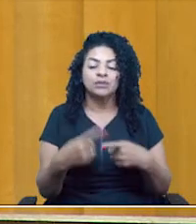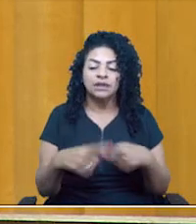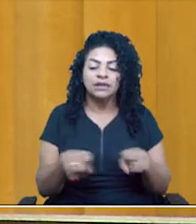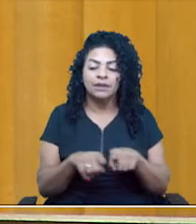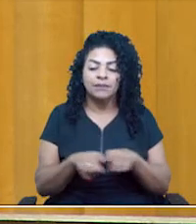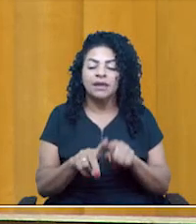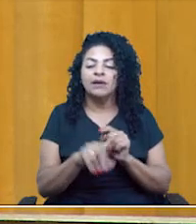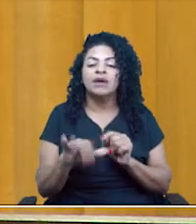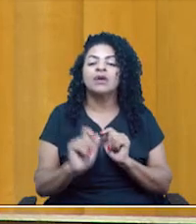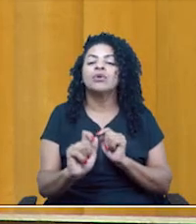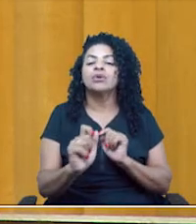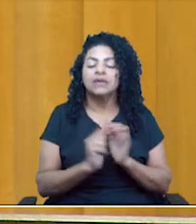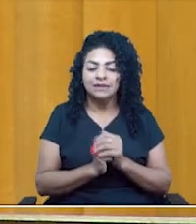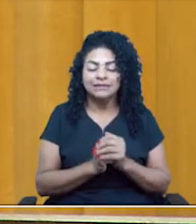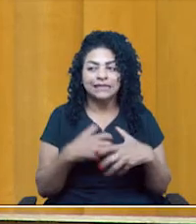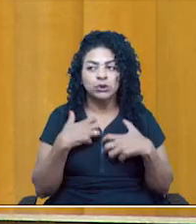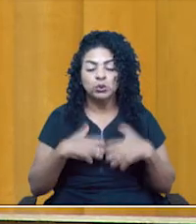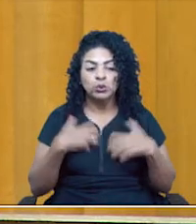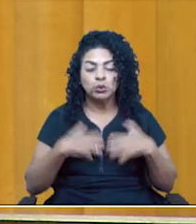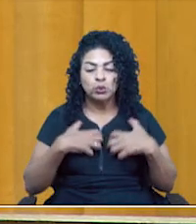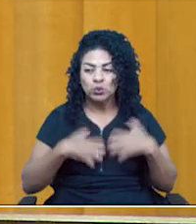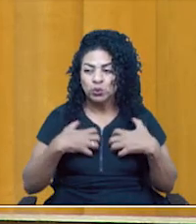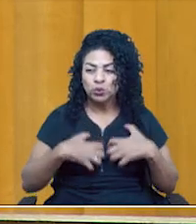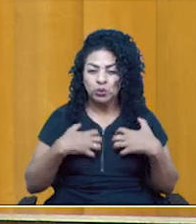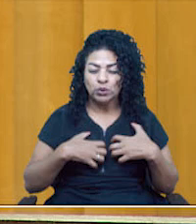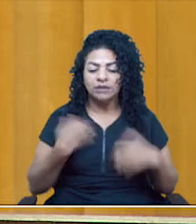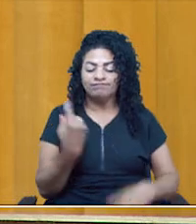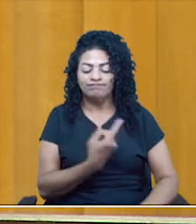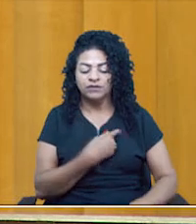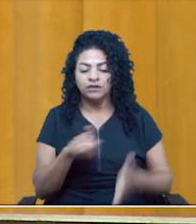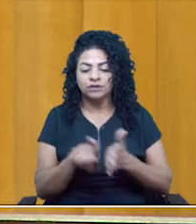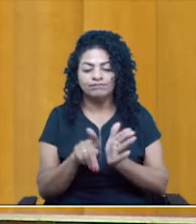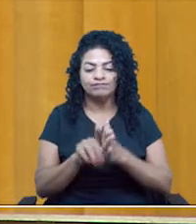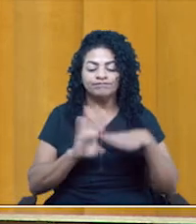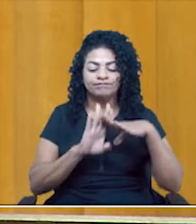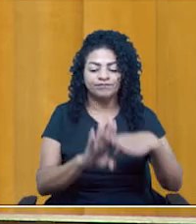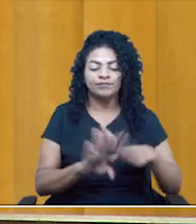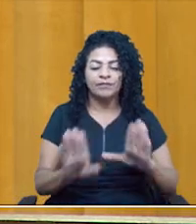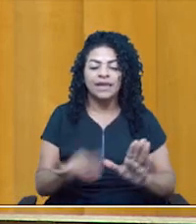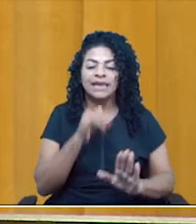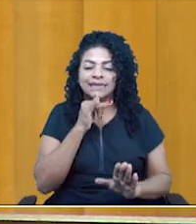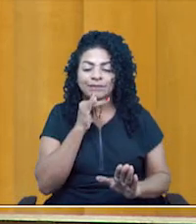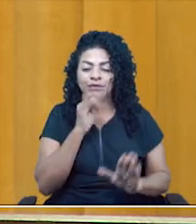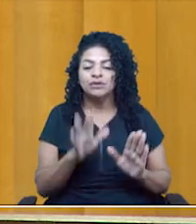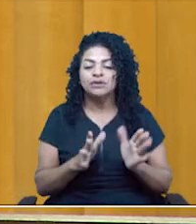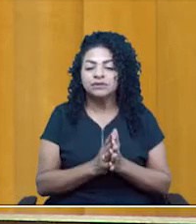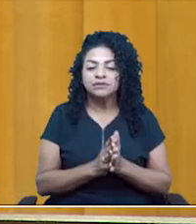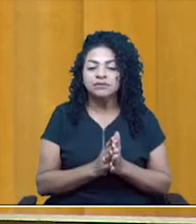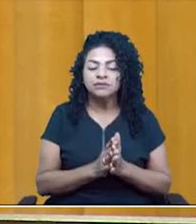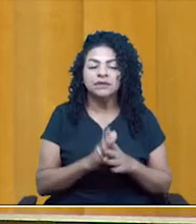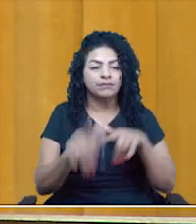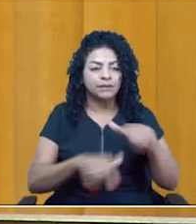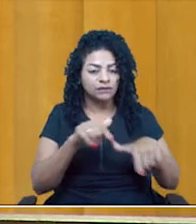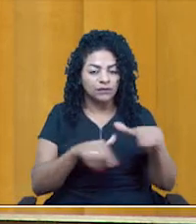estar corroendo a nossa solidariedade social como, vamos chamar isso, como a classe ou as classes dos trabalhadores do serviço de